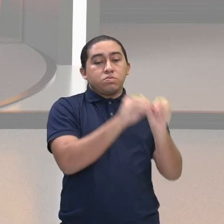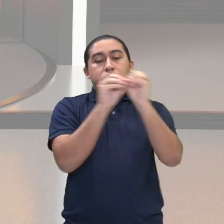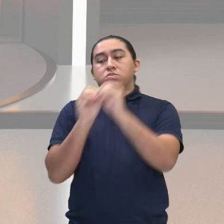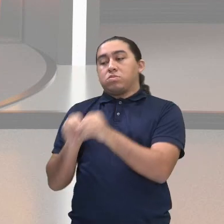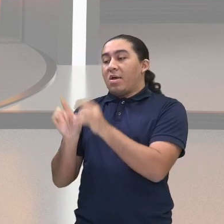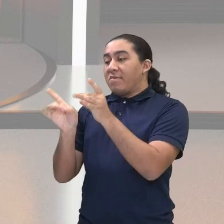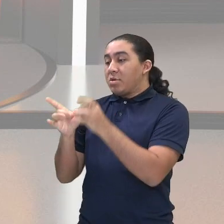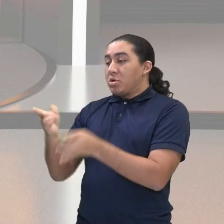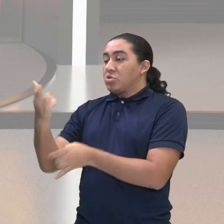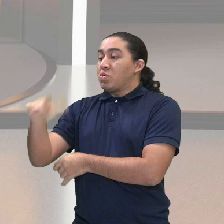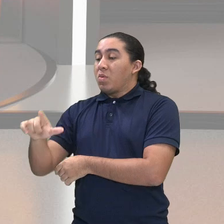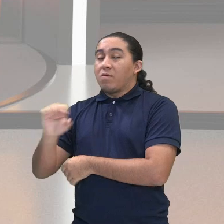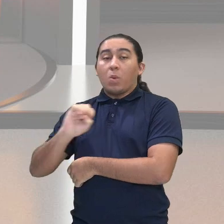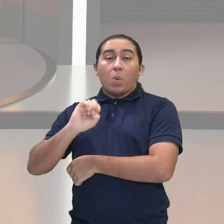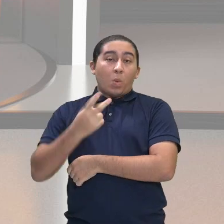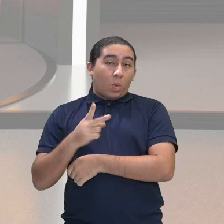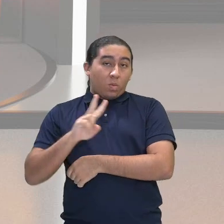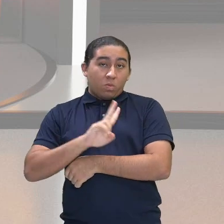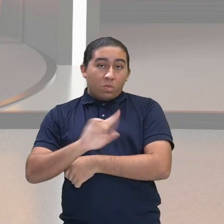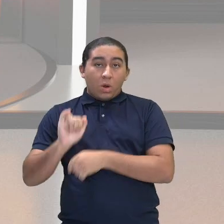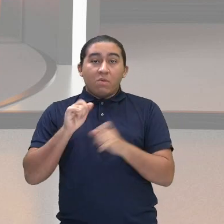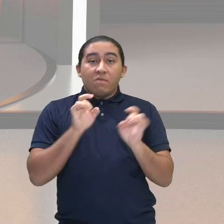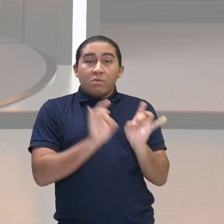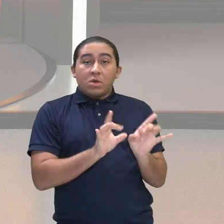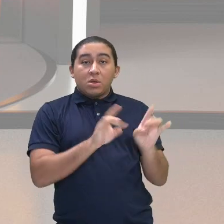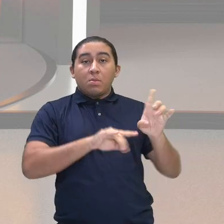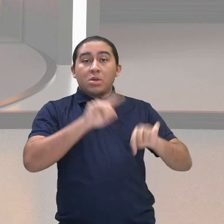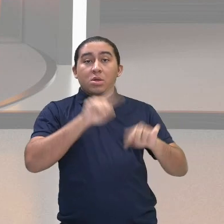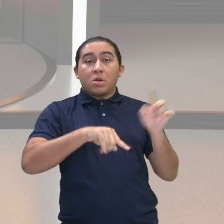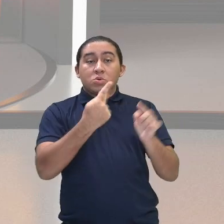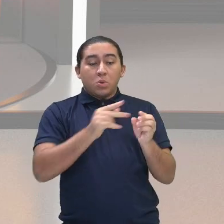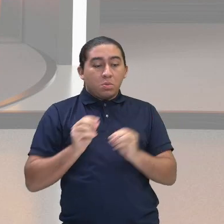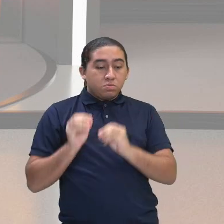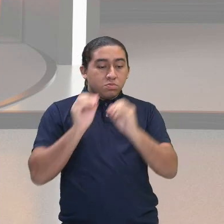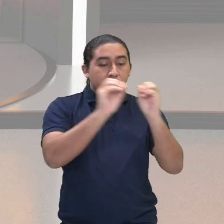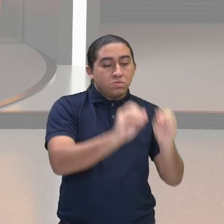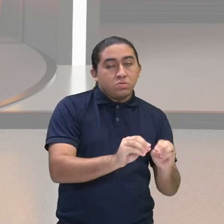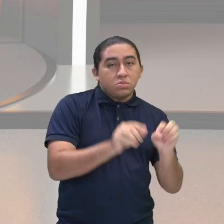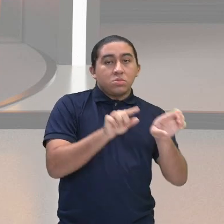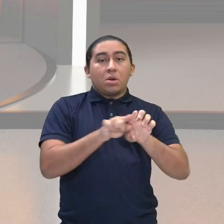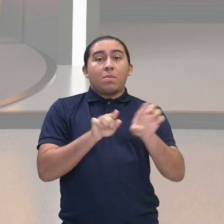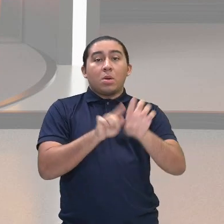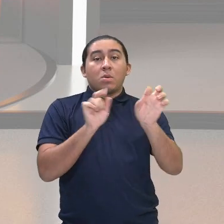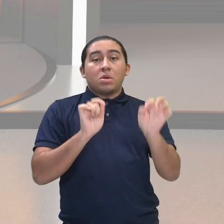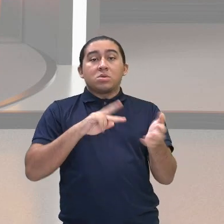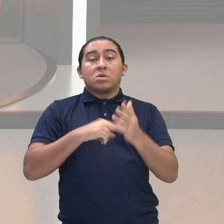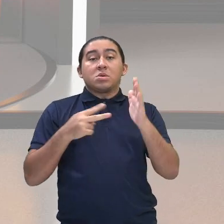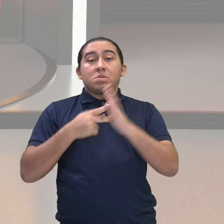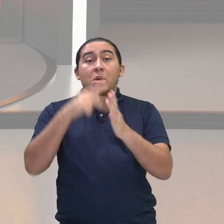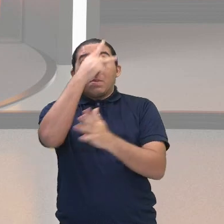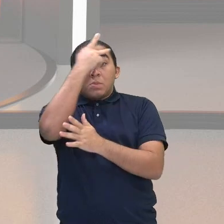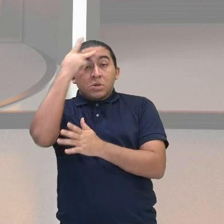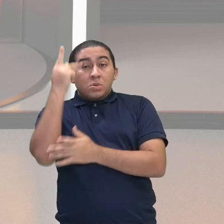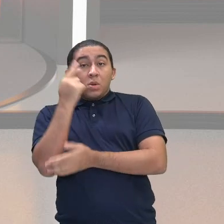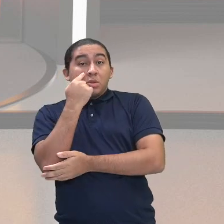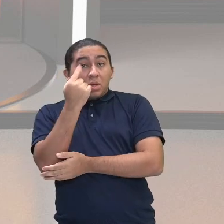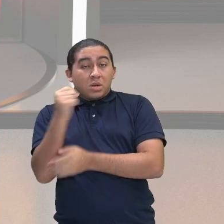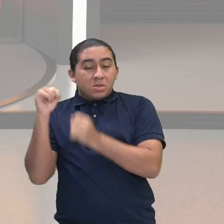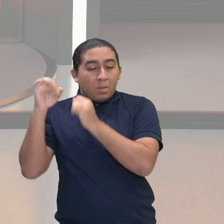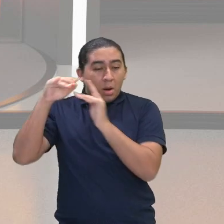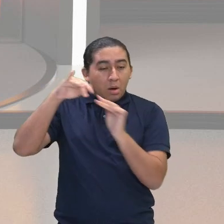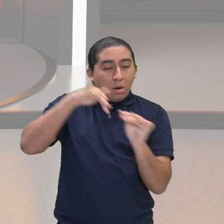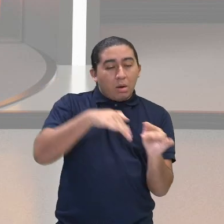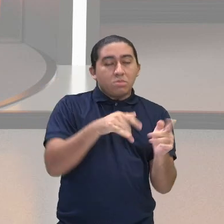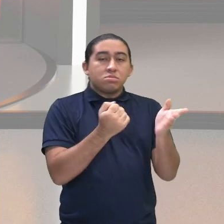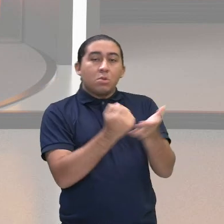também para vender seus produtos ali nessas feiras, e acabava-se também atraindo pessoas que apenas queriam comprar,